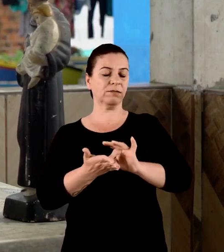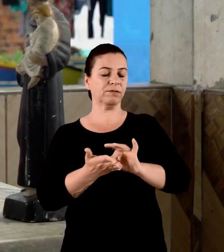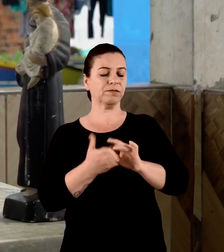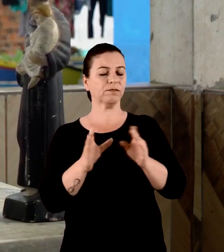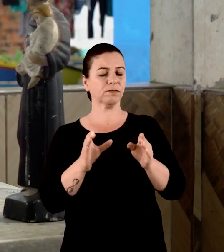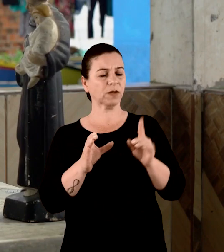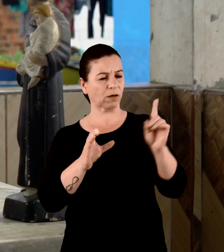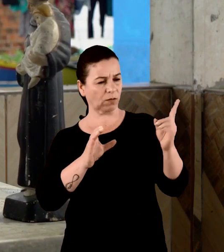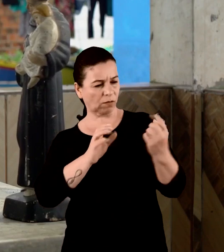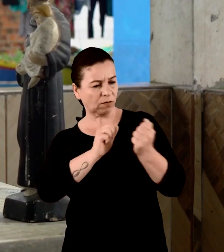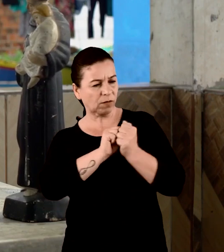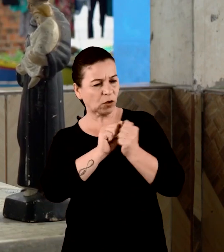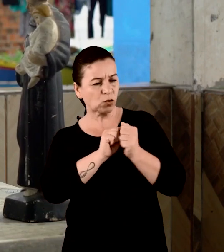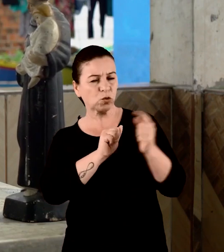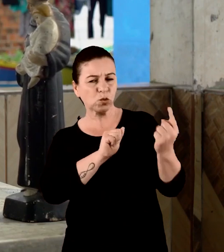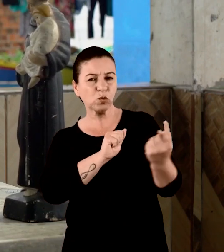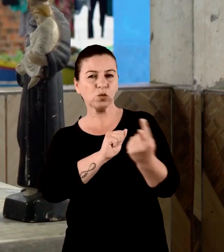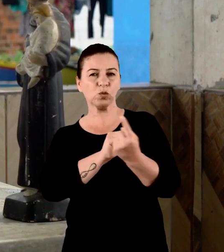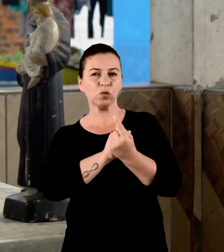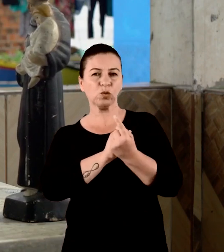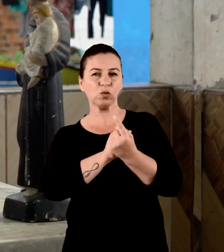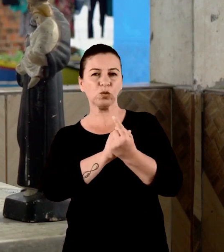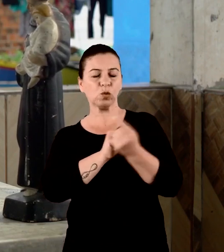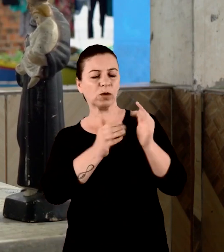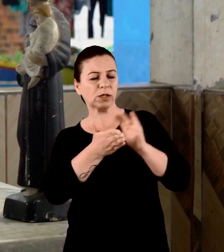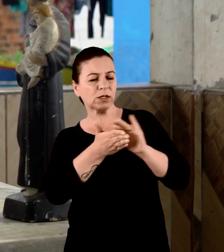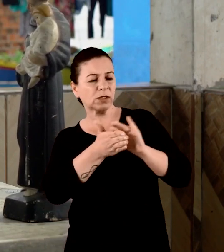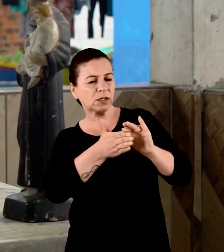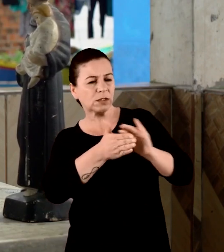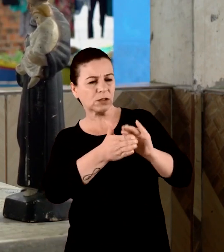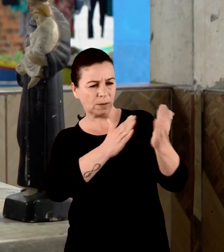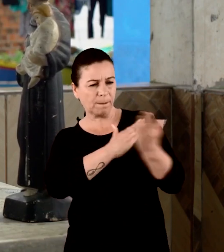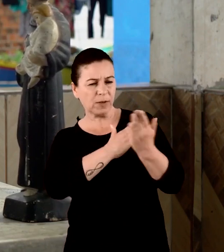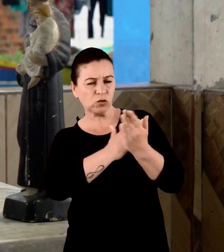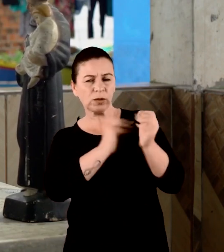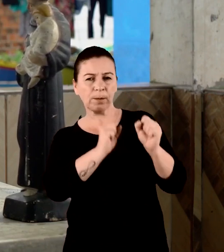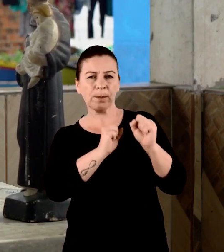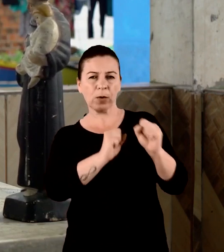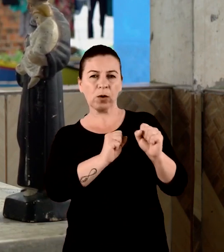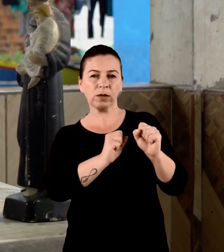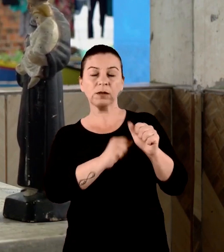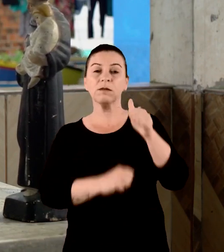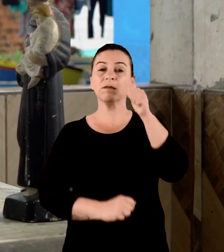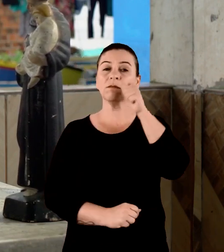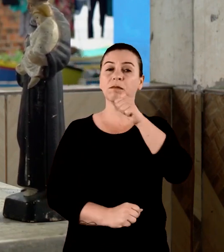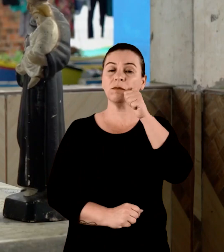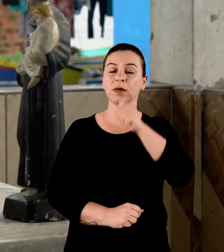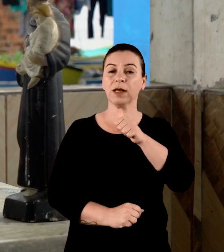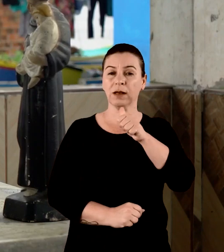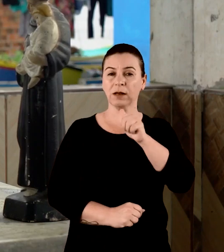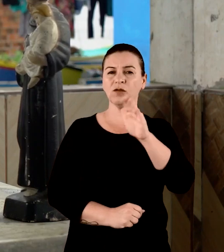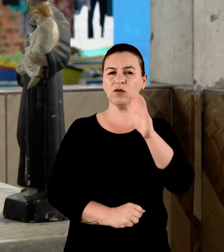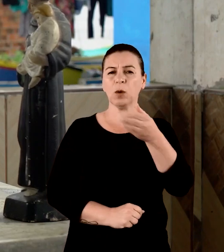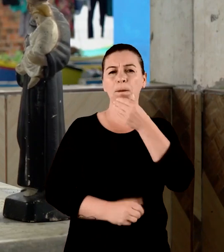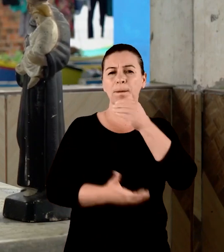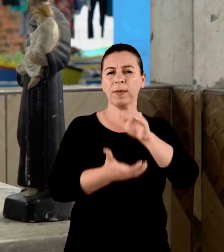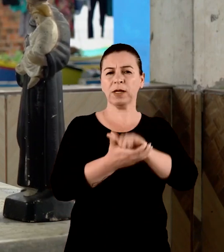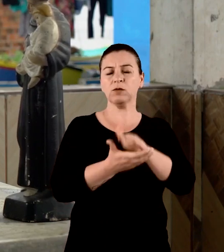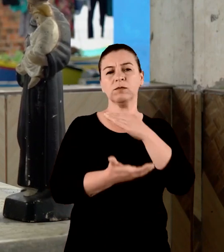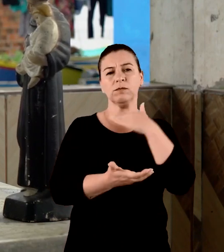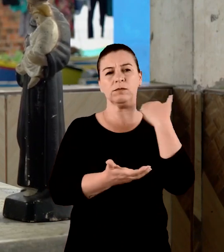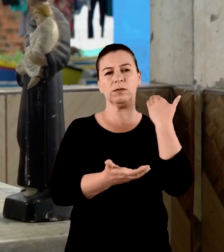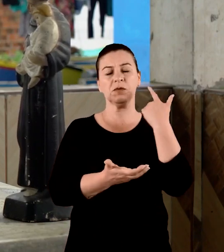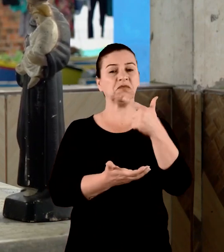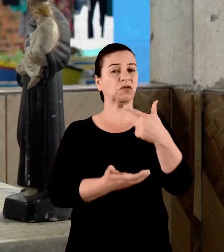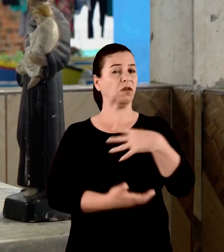da restauração, falei para ela, fique aqui comigo. Dei uma lixa, falei, lixa aqui para mim, me ajuda aqui. Uma mulher que o marido